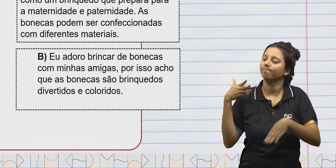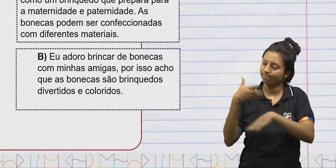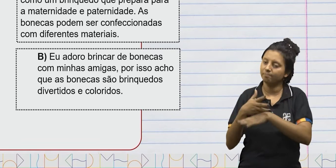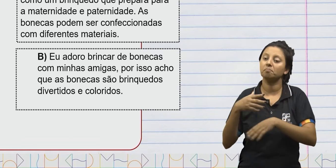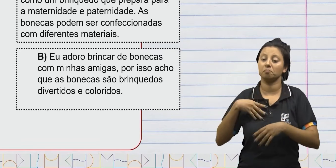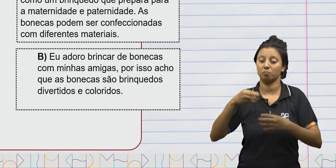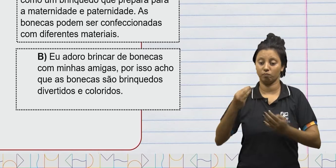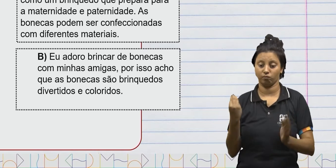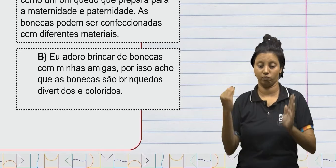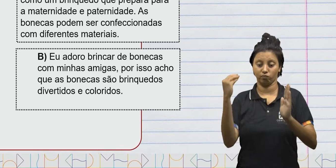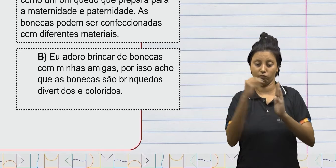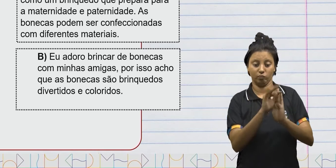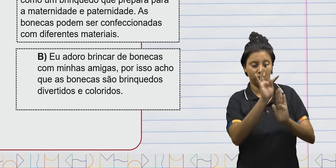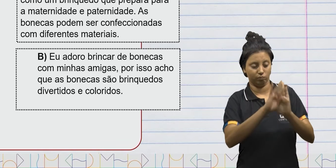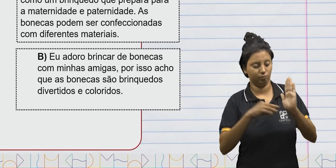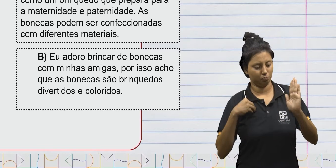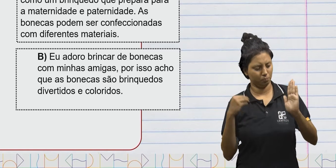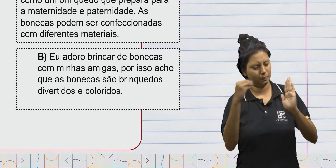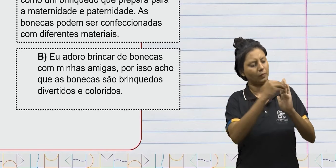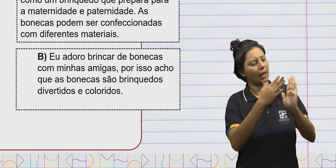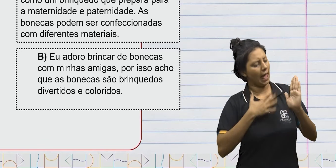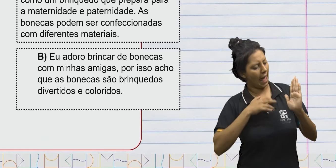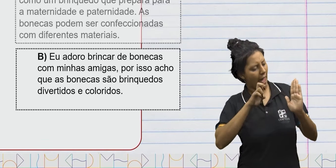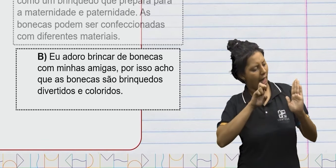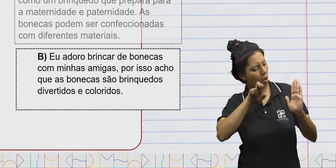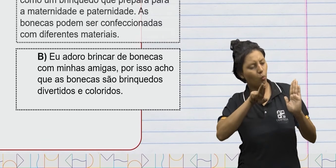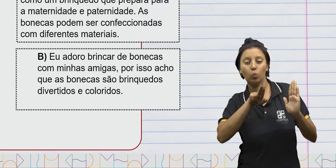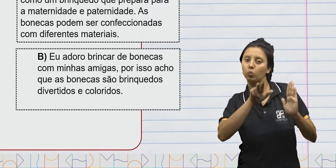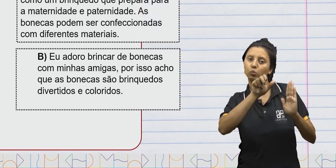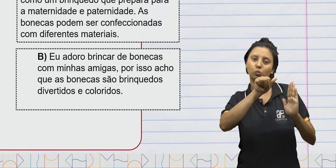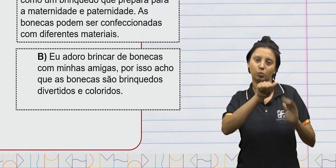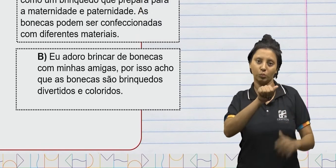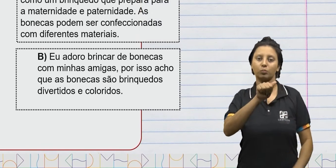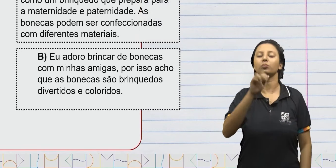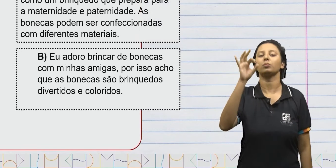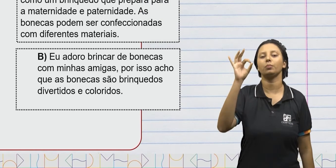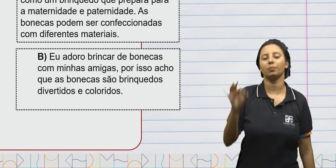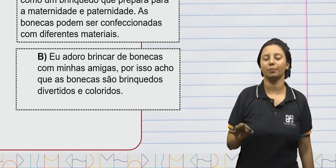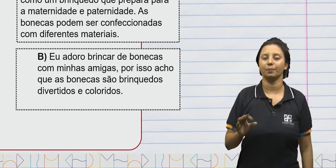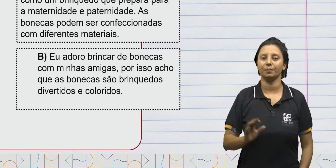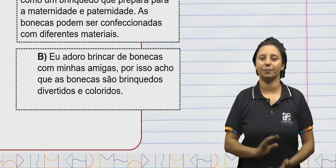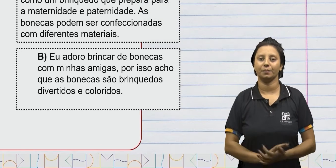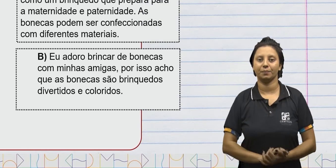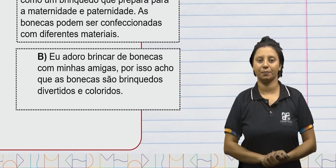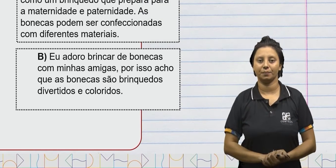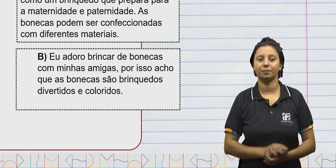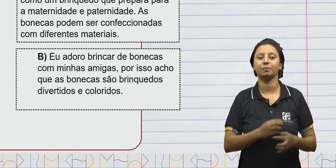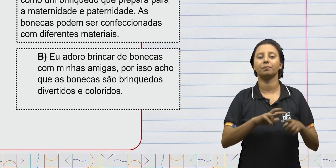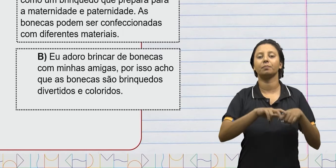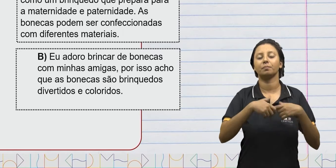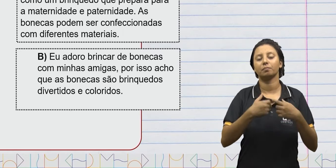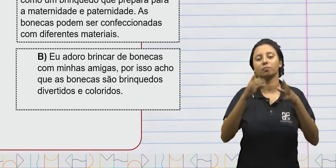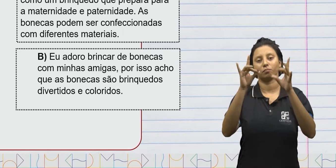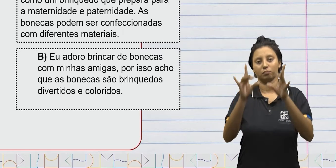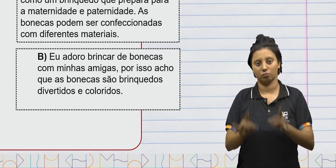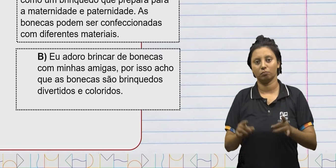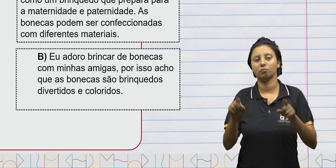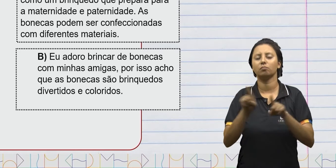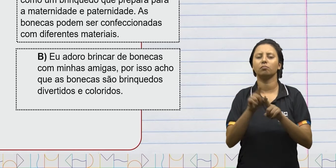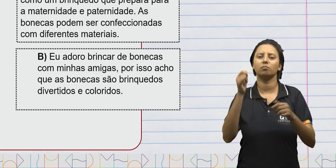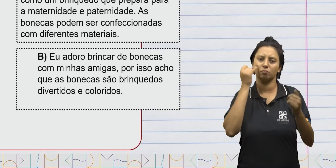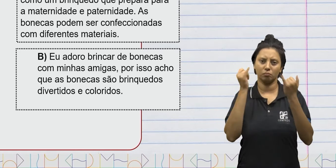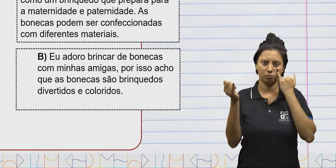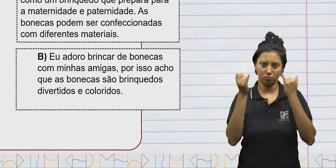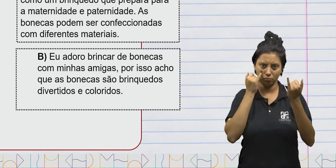se colocando no texto. Então, a letra A é a opção correta, pois descreve e traz